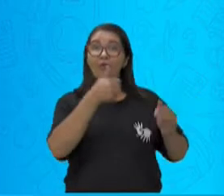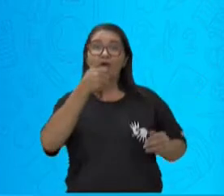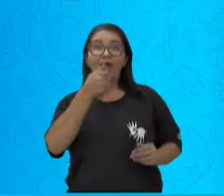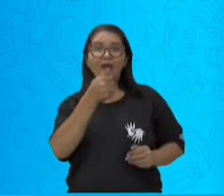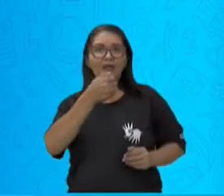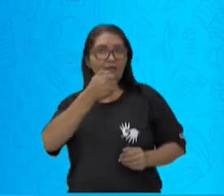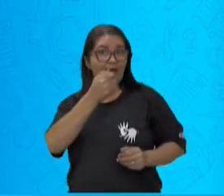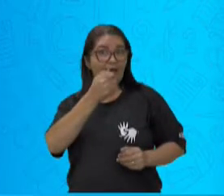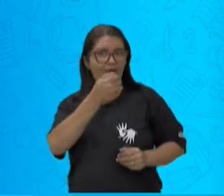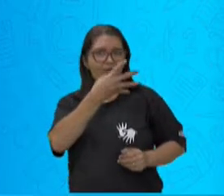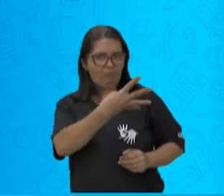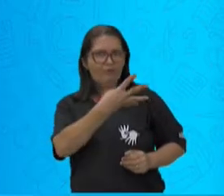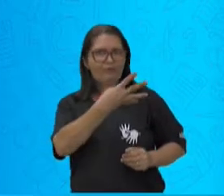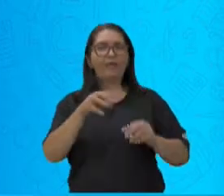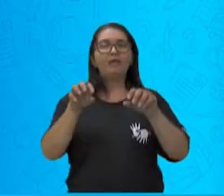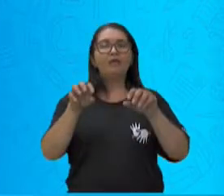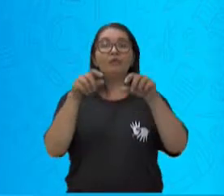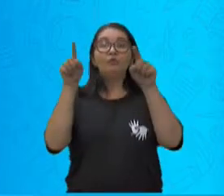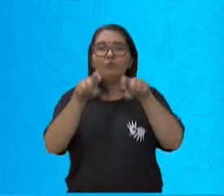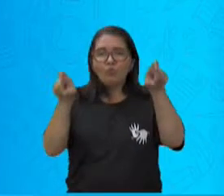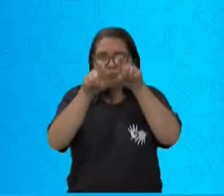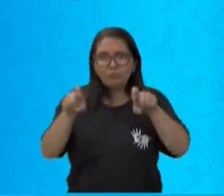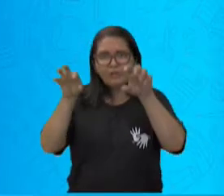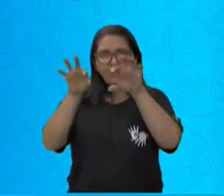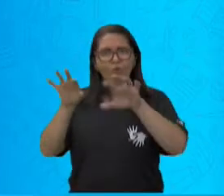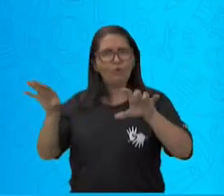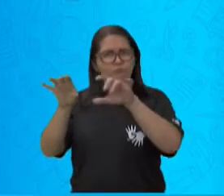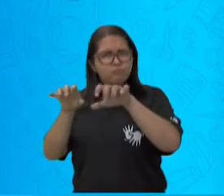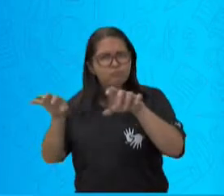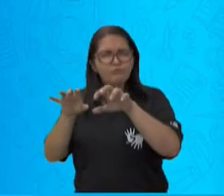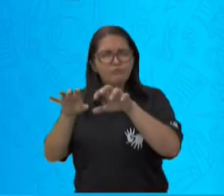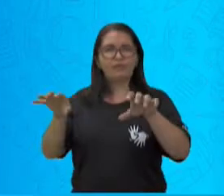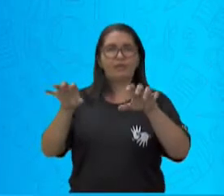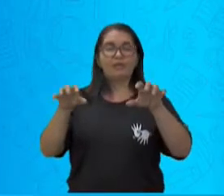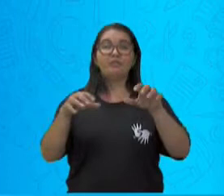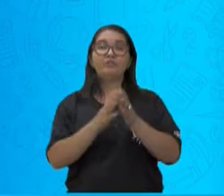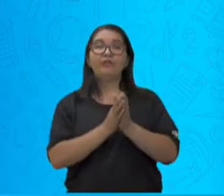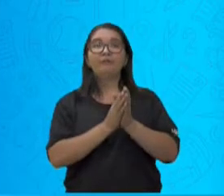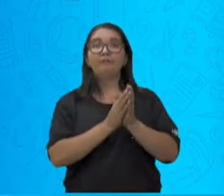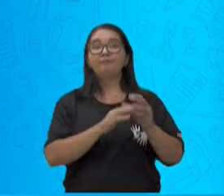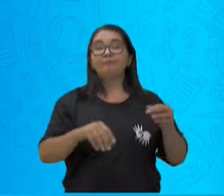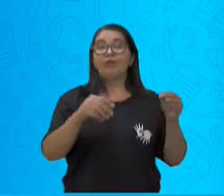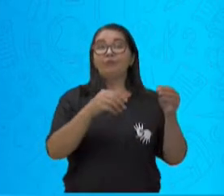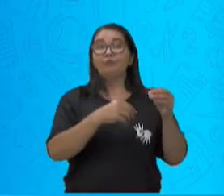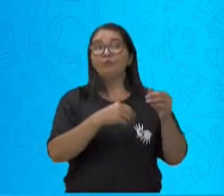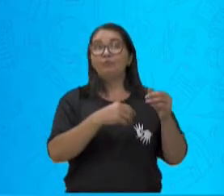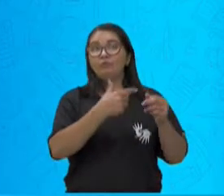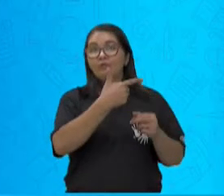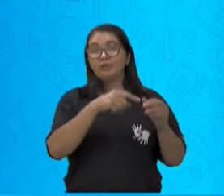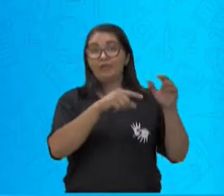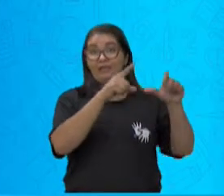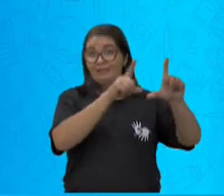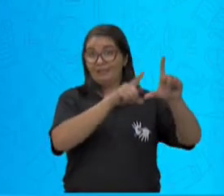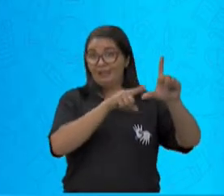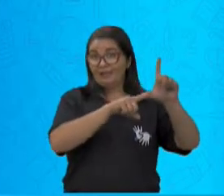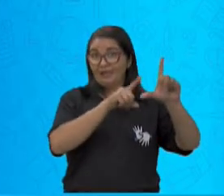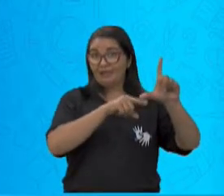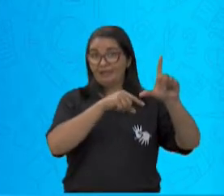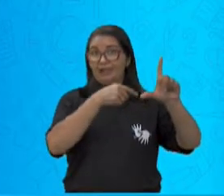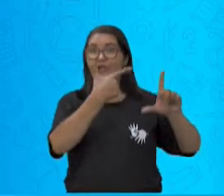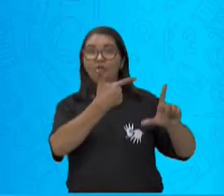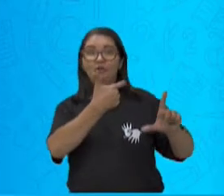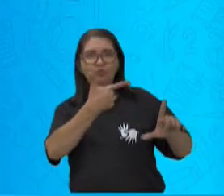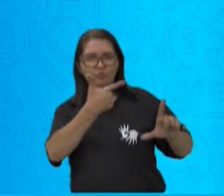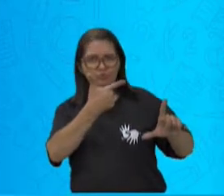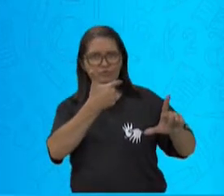A4, digitadas em fontes Times New Roman, tamanho 12 e espaçamento simples